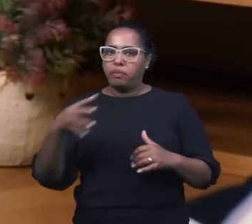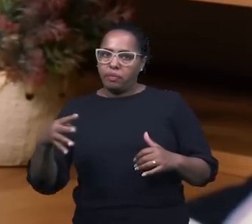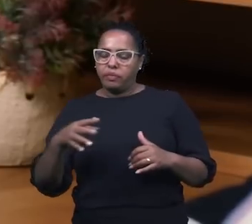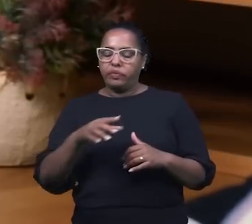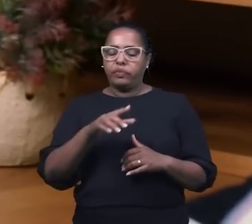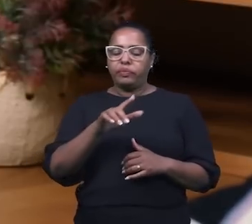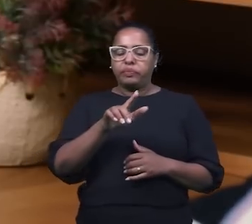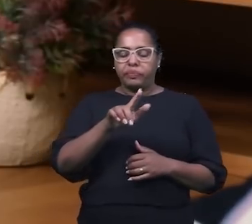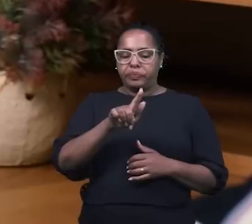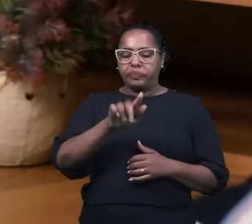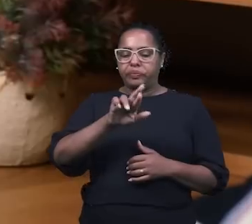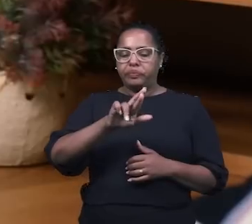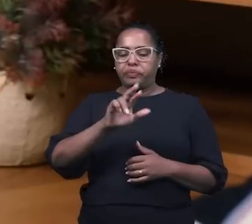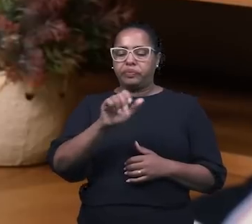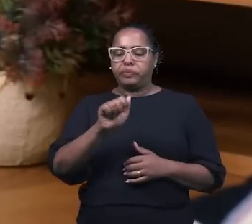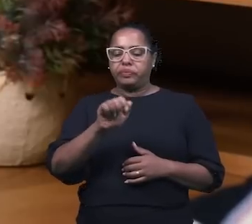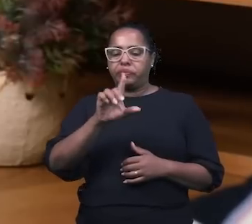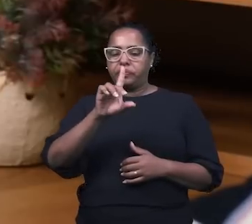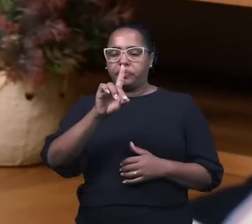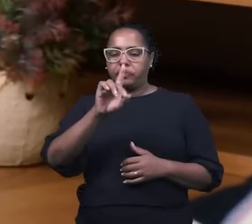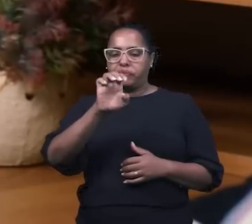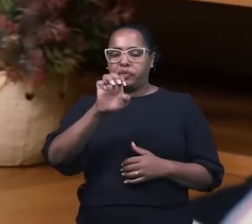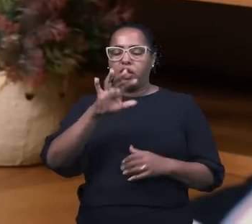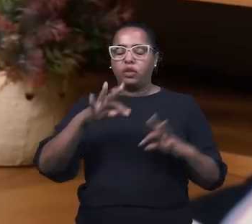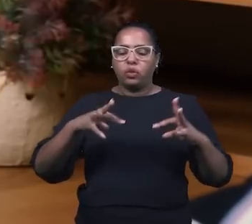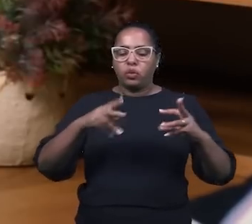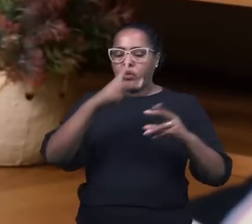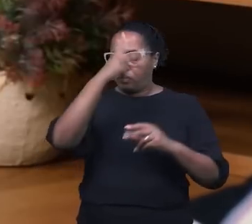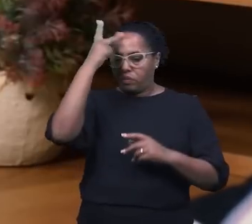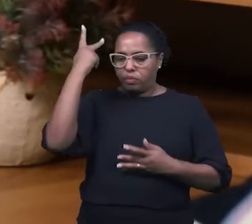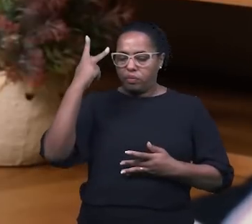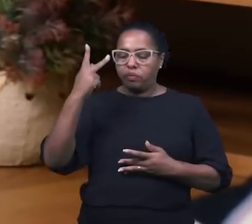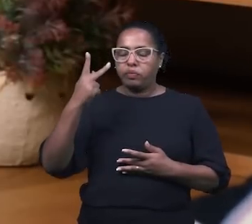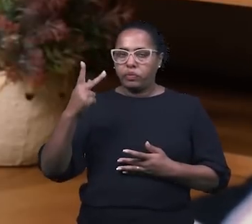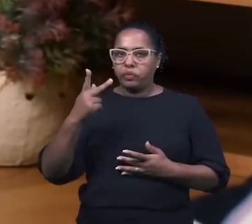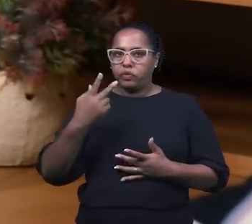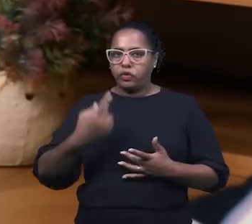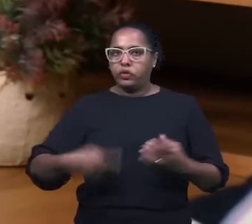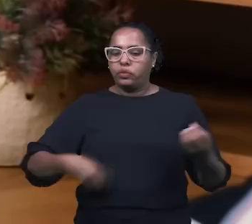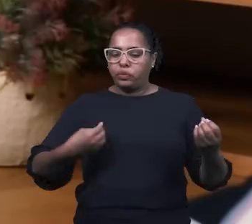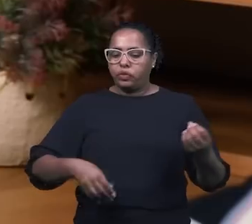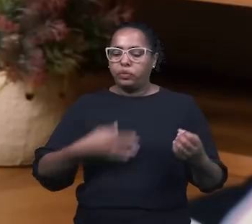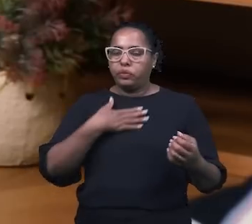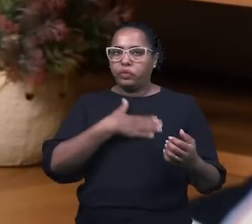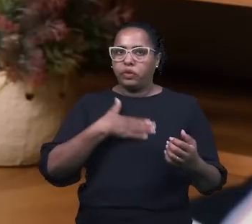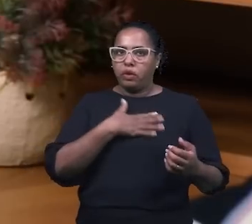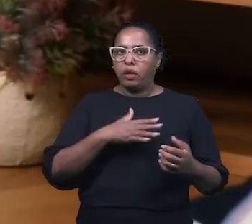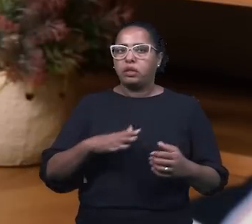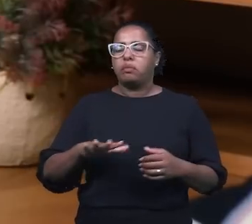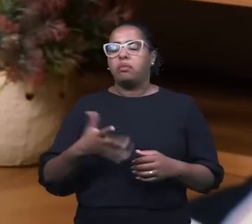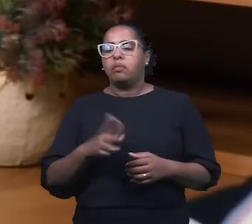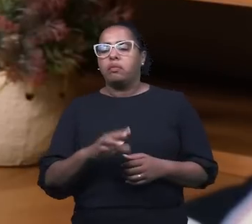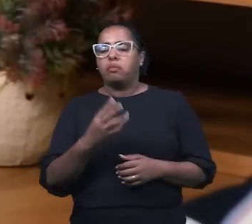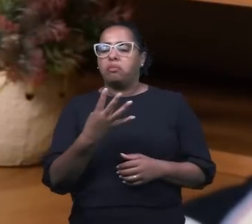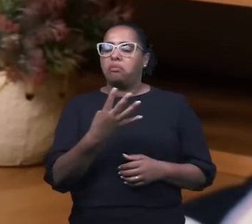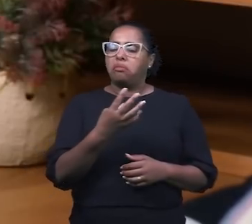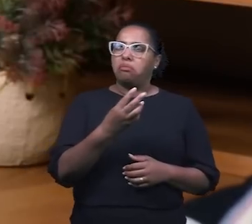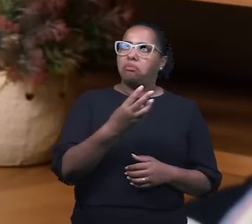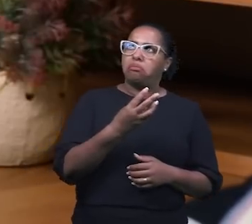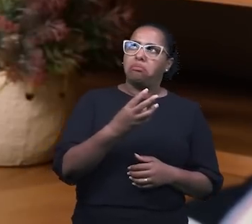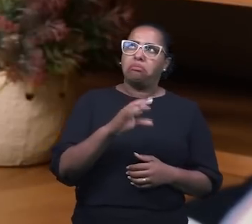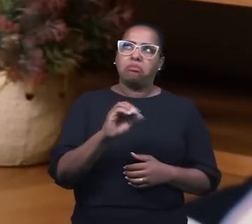grade, que é o conjunto de todos os instrumentos e vozes na mesma partitura. Normalmente tem ali